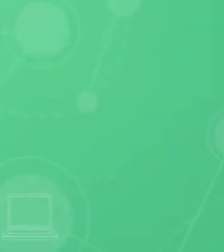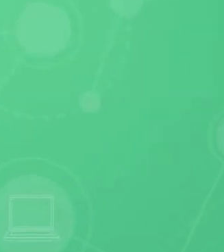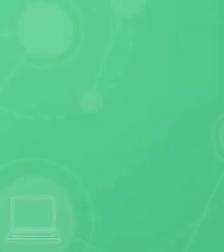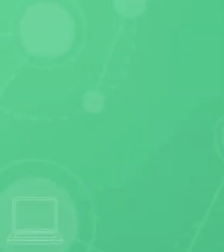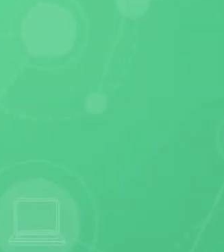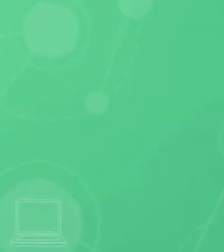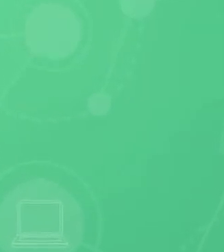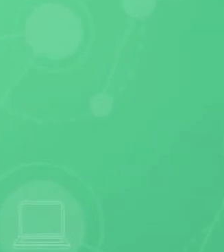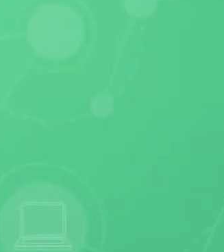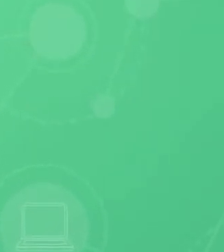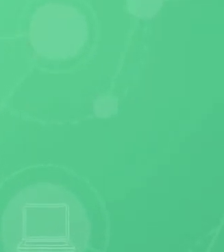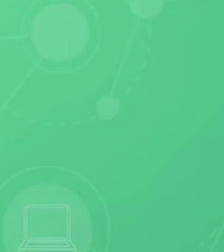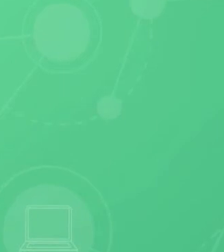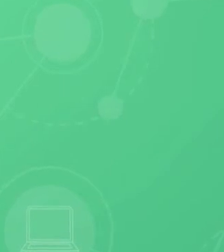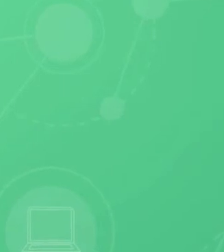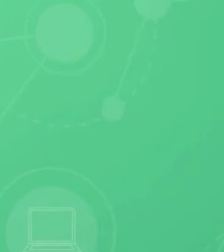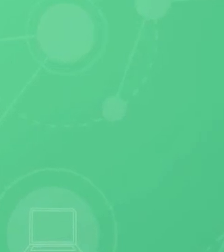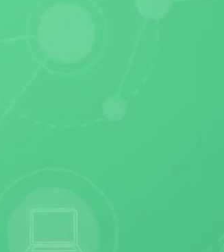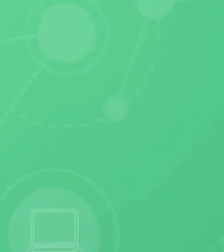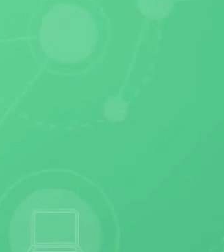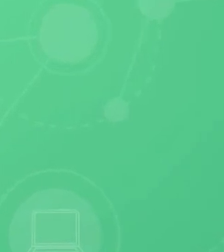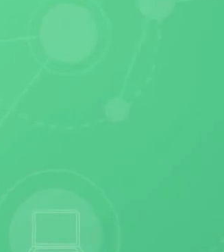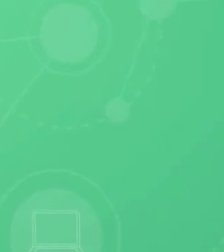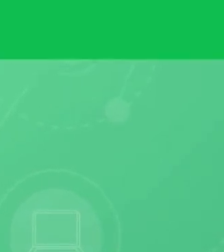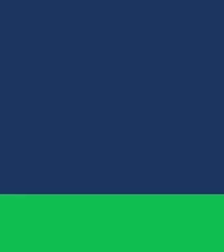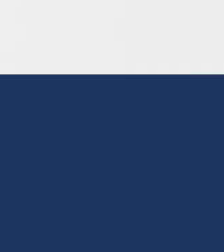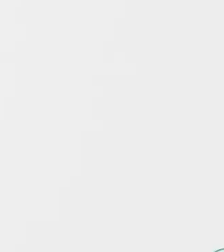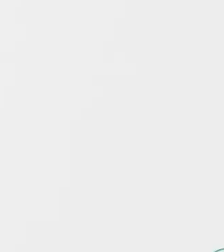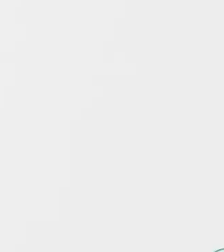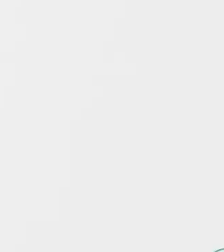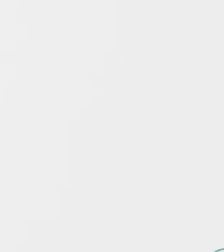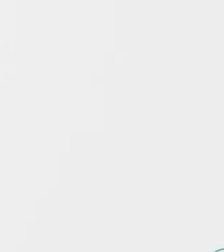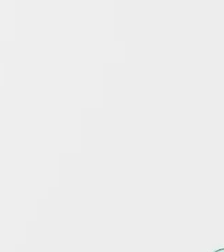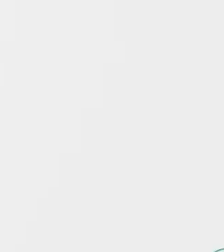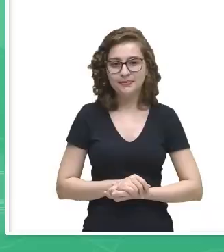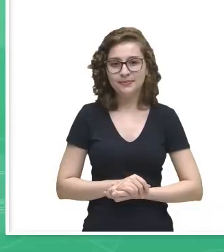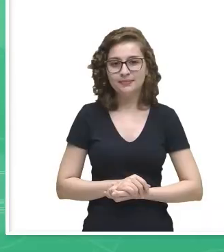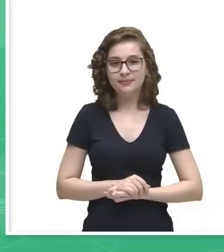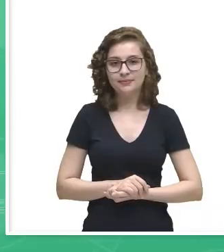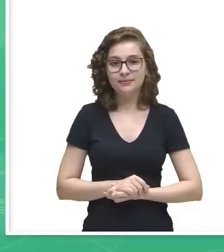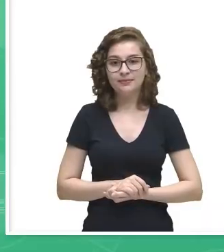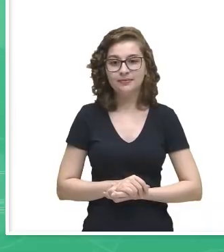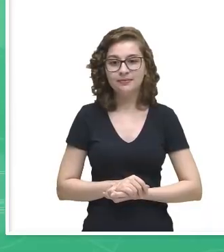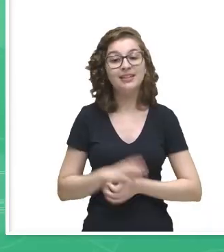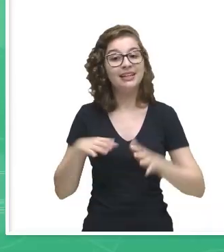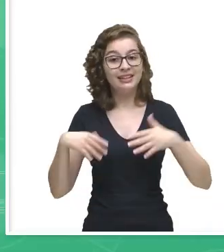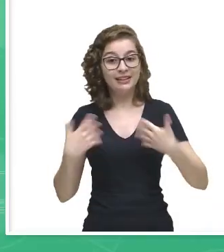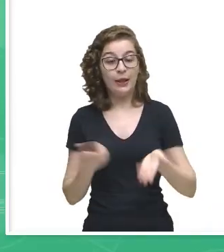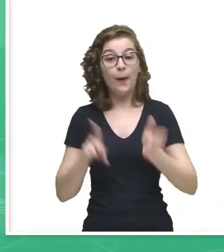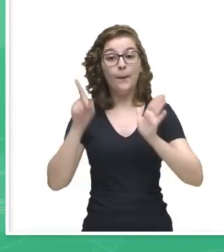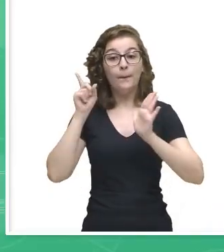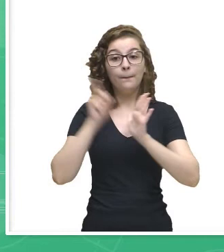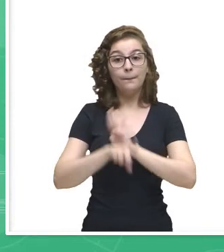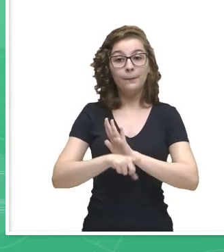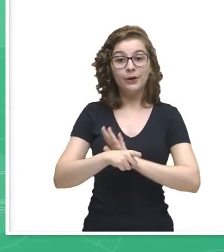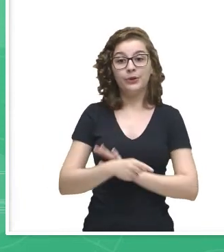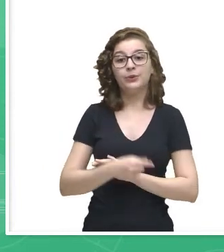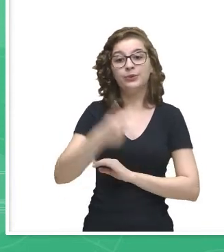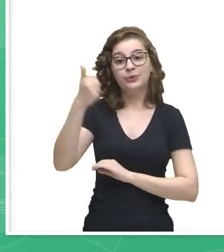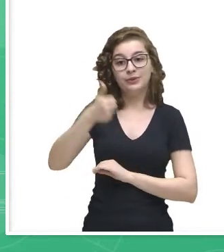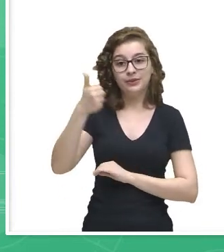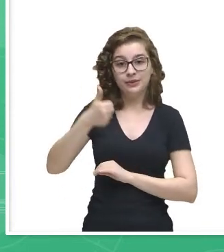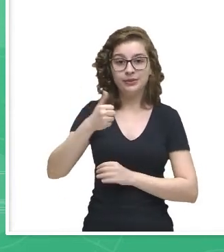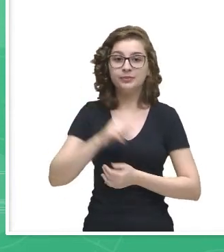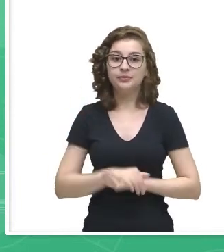Muito bem, vamos vamos às nossas questões da DLI. Questão